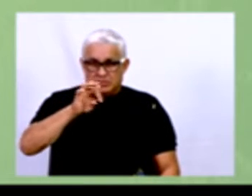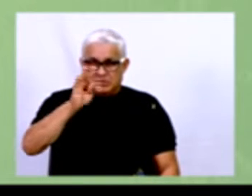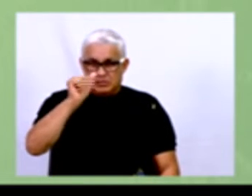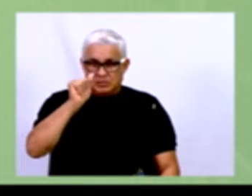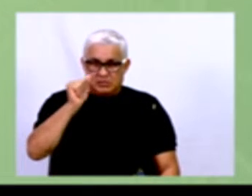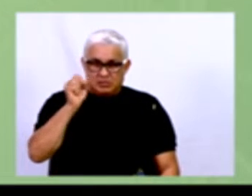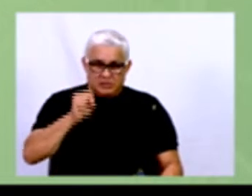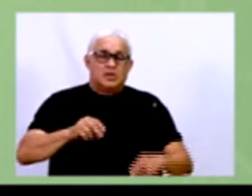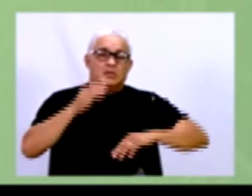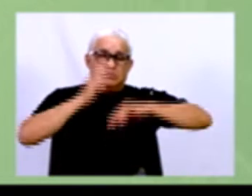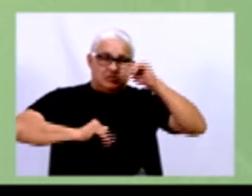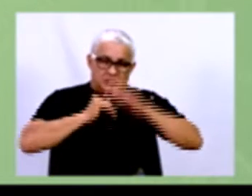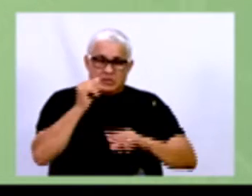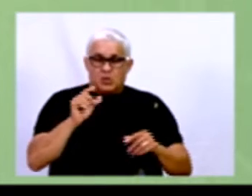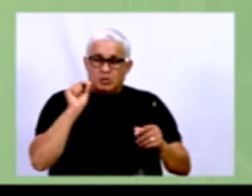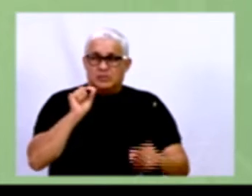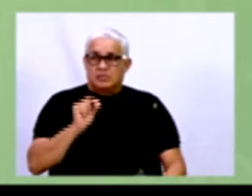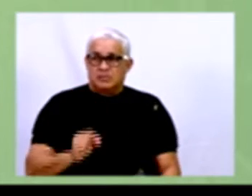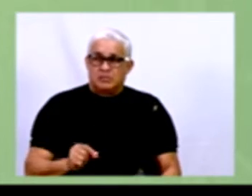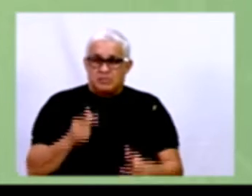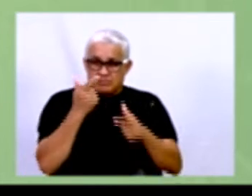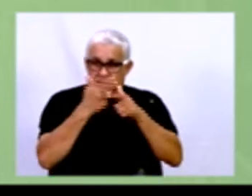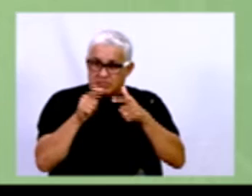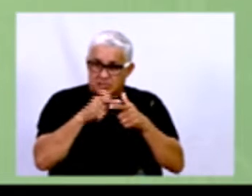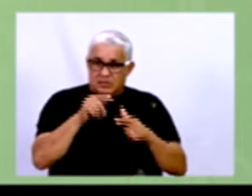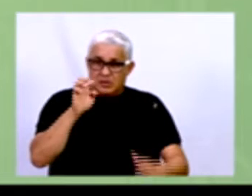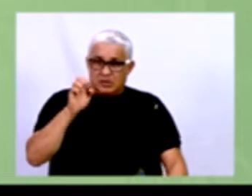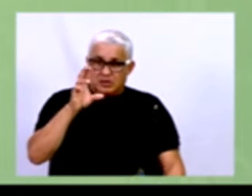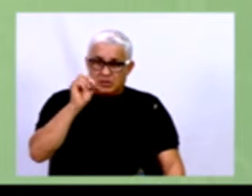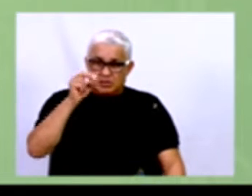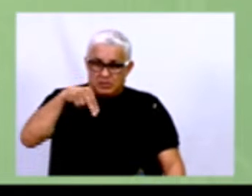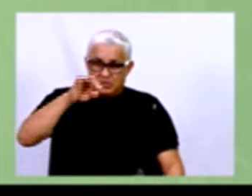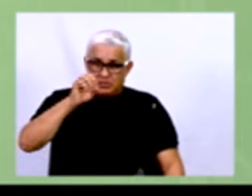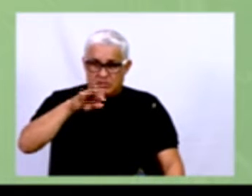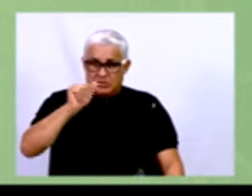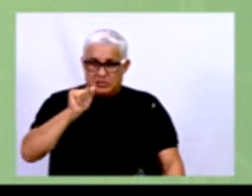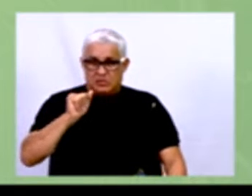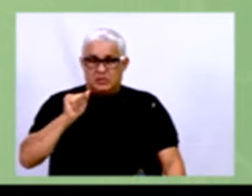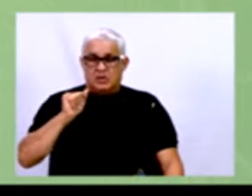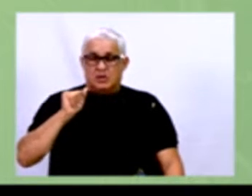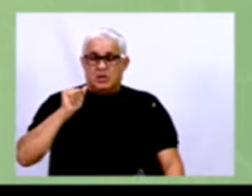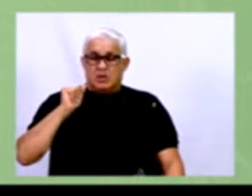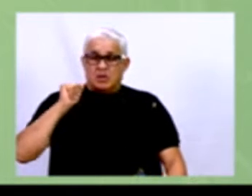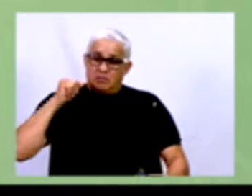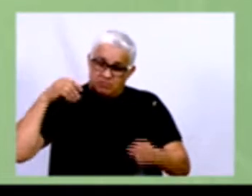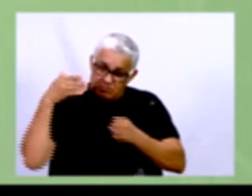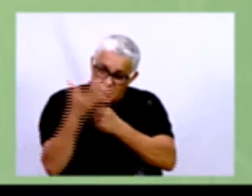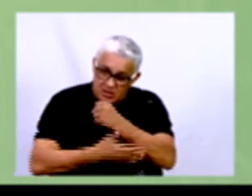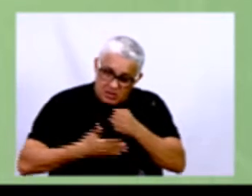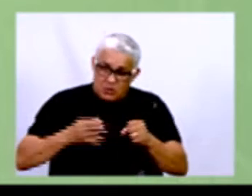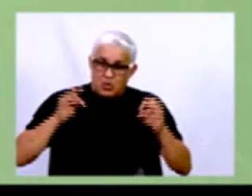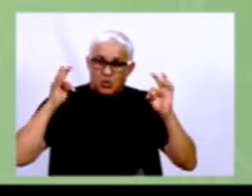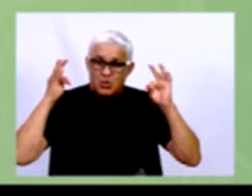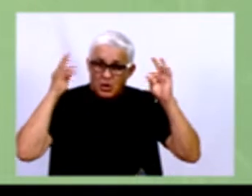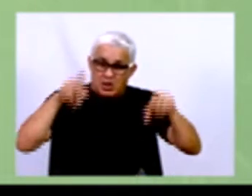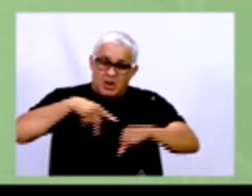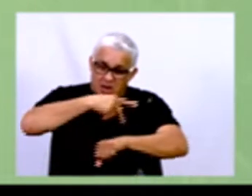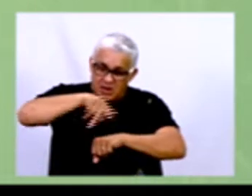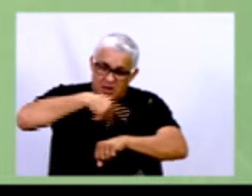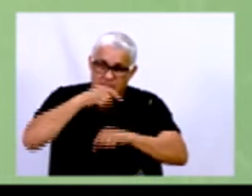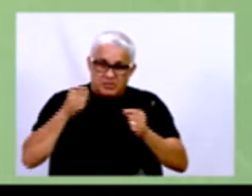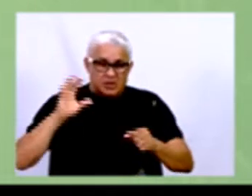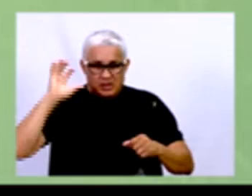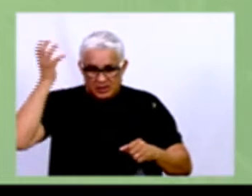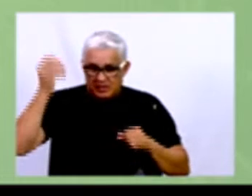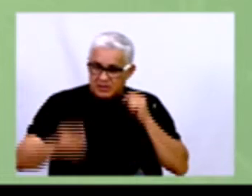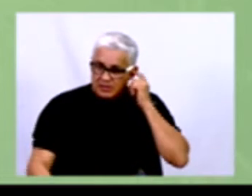fundamental, né? Que toda nação, obviamente, tem que resolver. De que forma? Utilizando